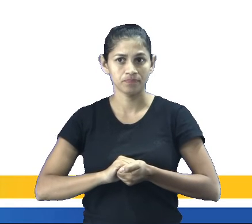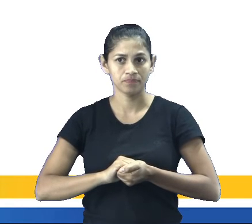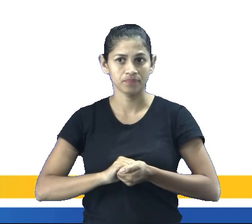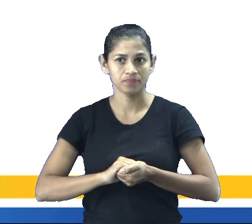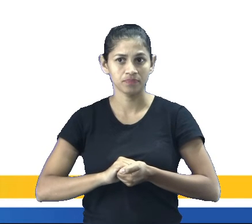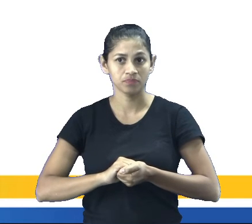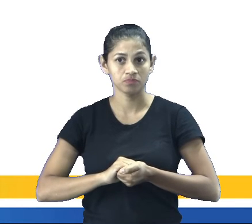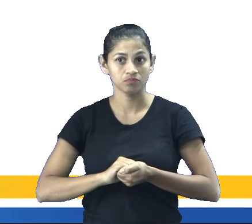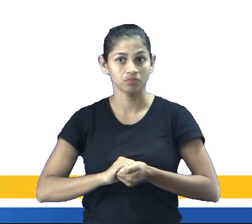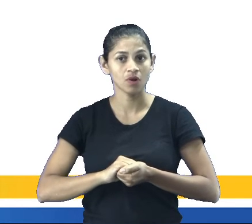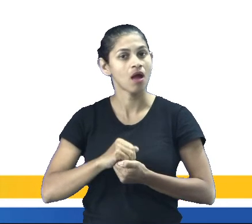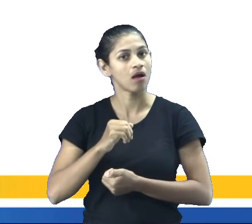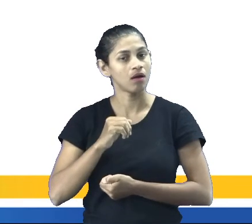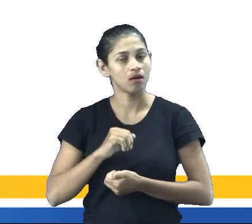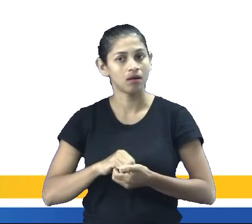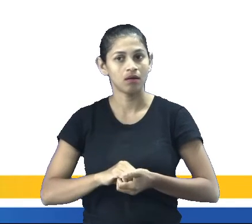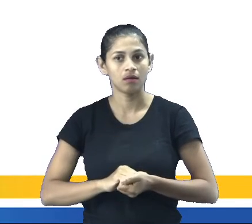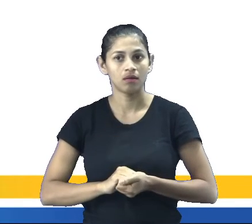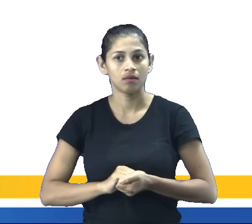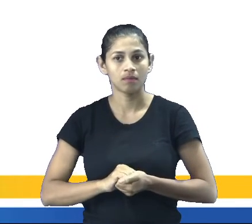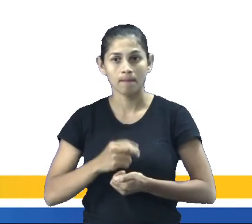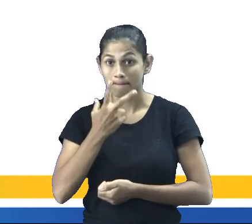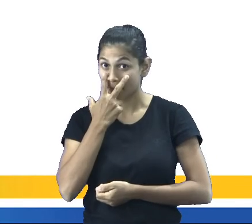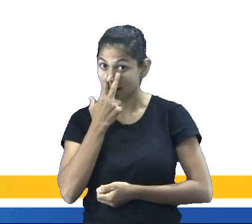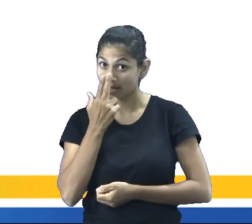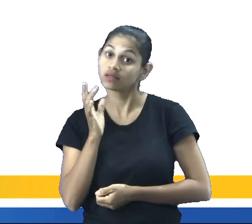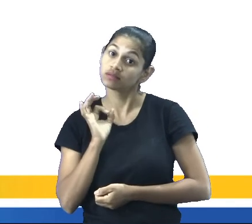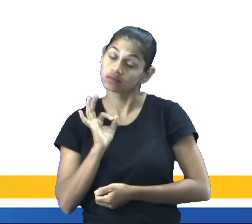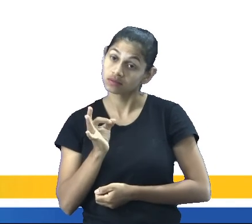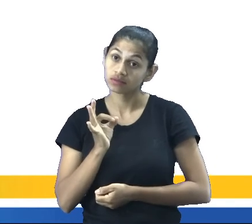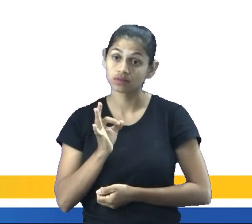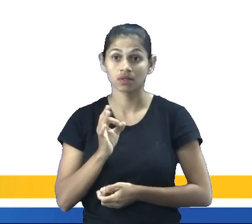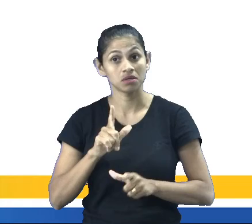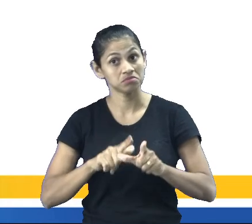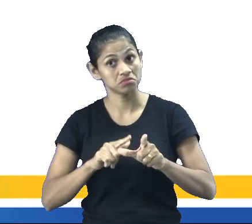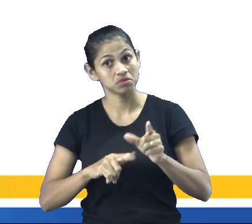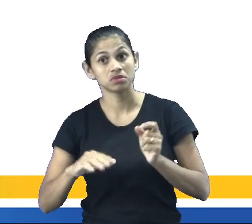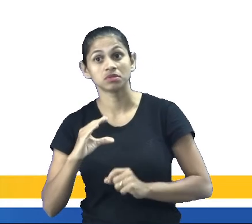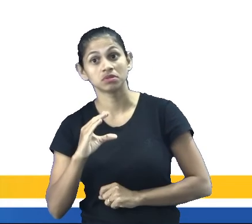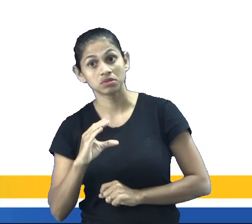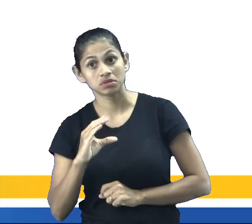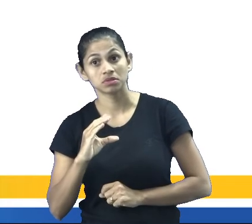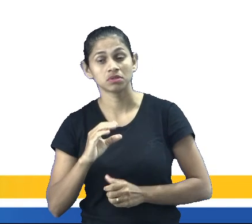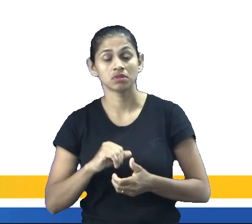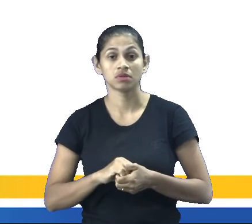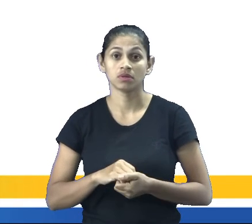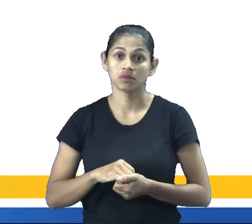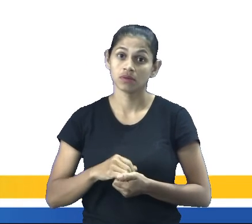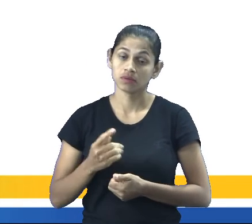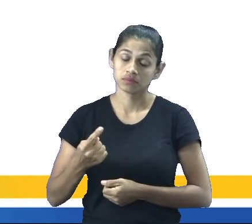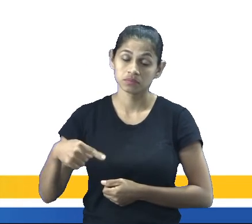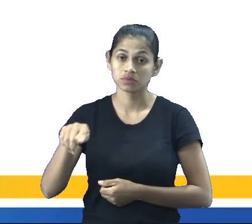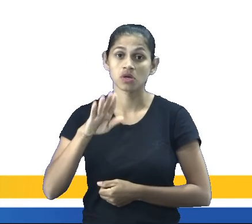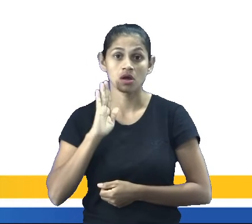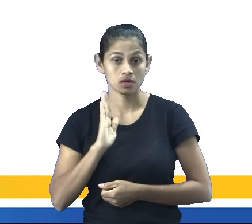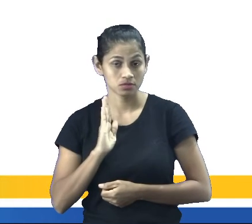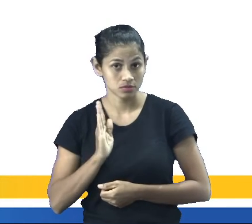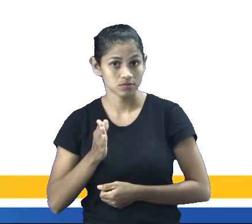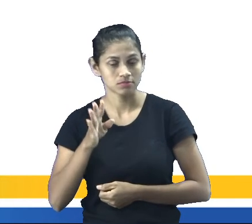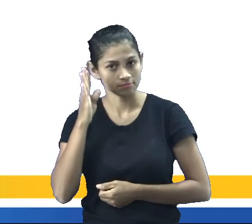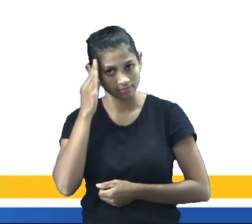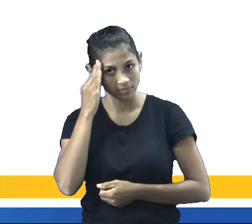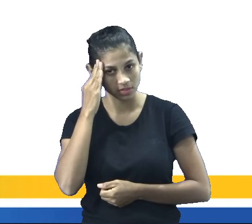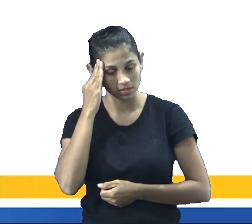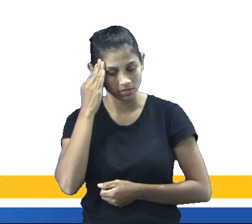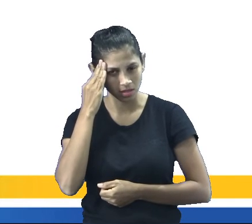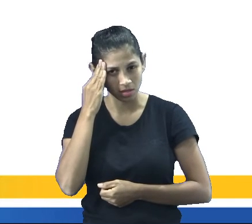tá correta, hein, gente? Porque, né, como a gente já viu, né, e como vocês devem saber, a gente tem uma quantidade gigantesca de hidrelétricas aqui